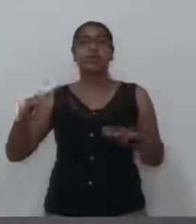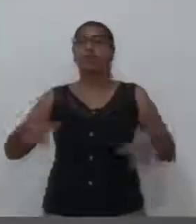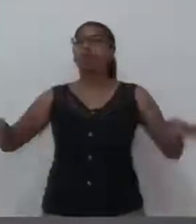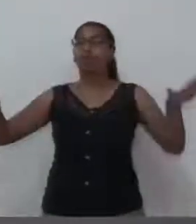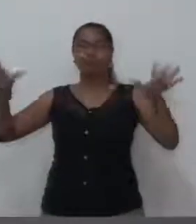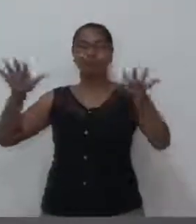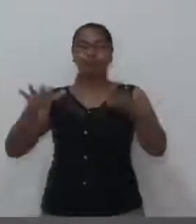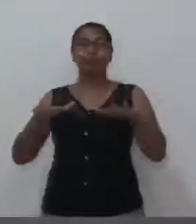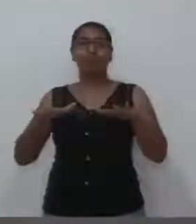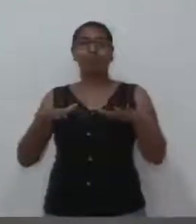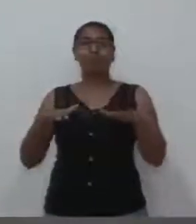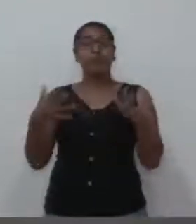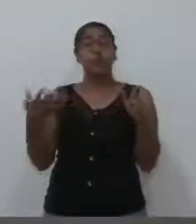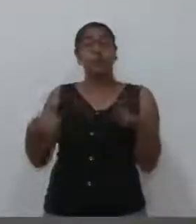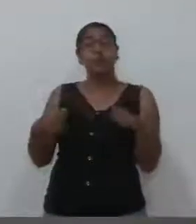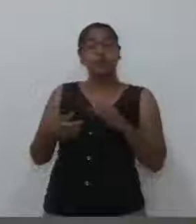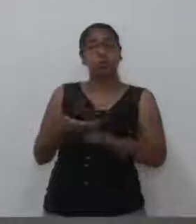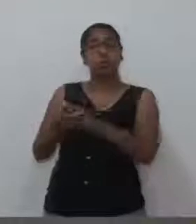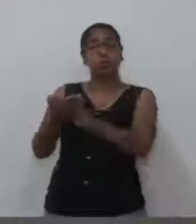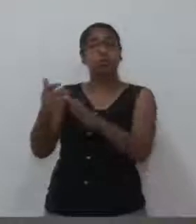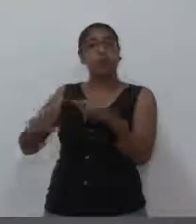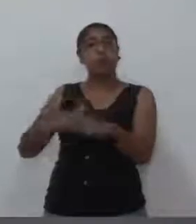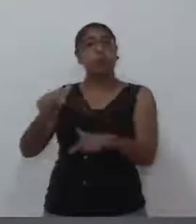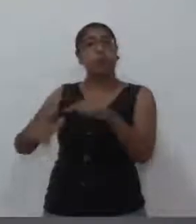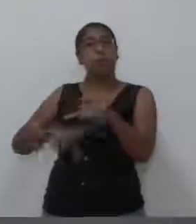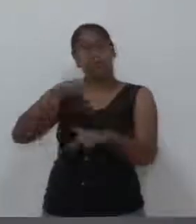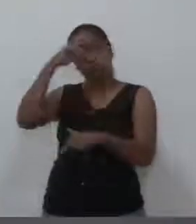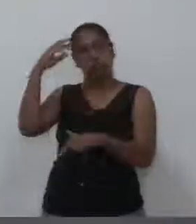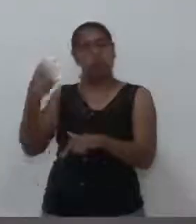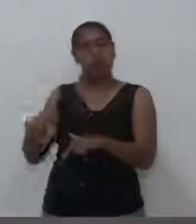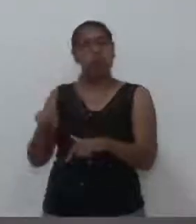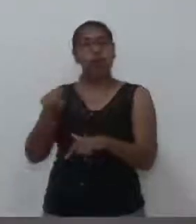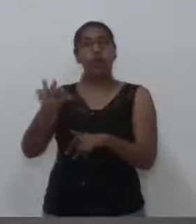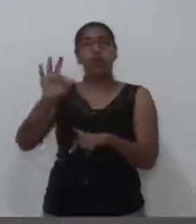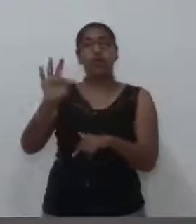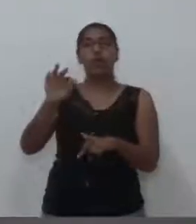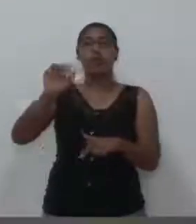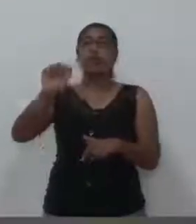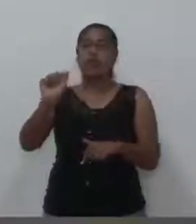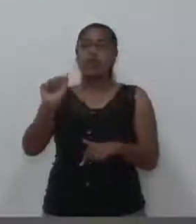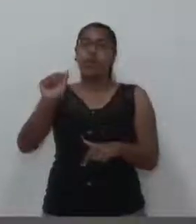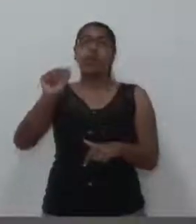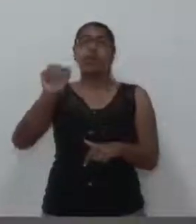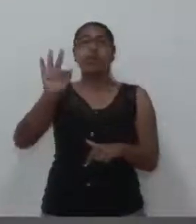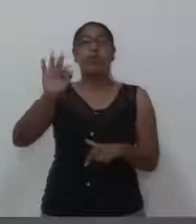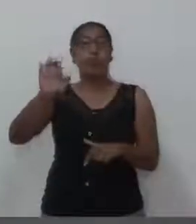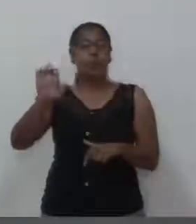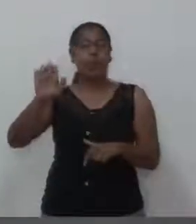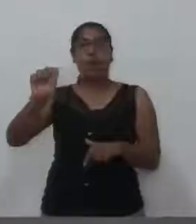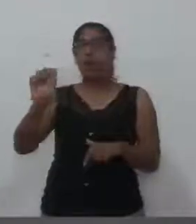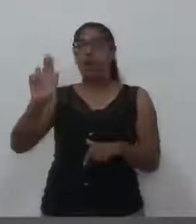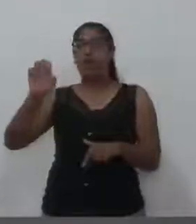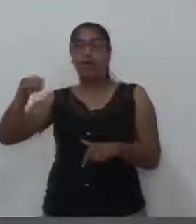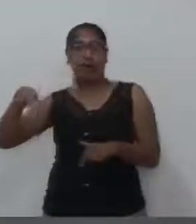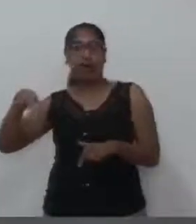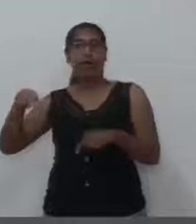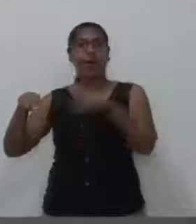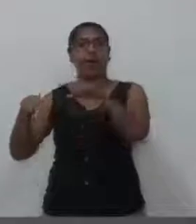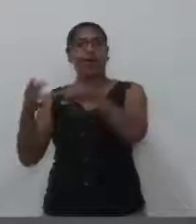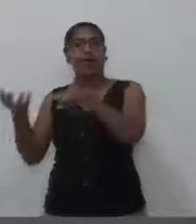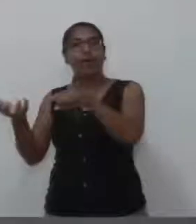dar sentido para quem trabalha. Então, aqui os parabéns para todo o pessoal da FEAVIM que se disponibiliza para trazer fundos para